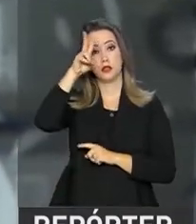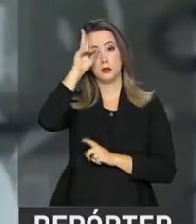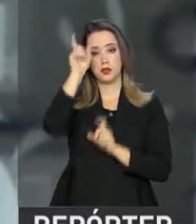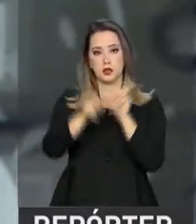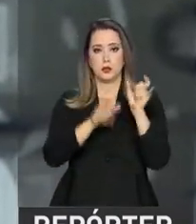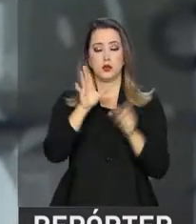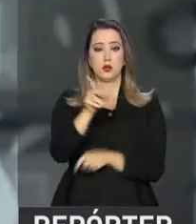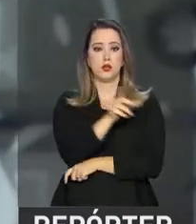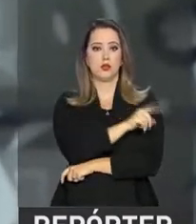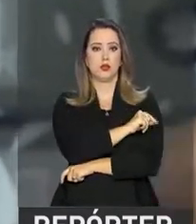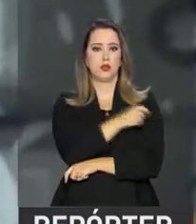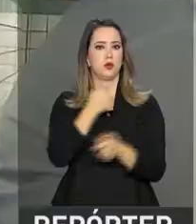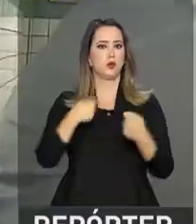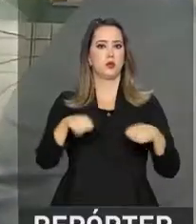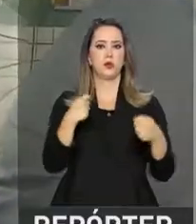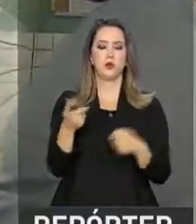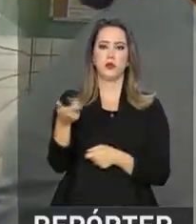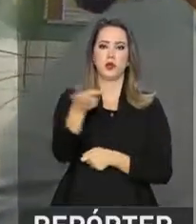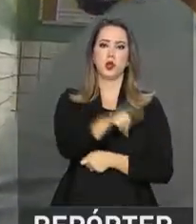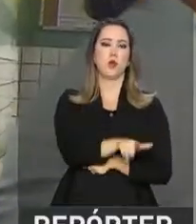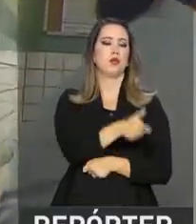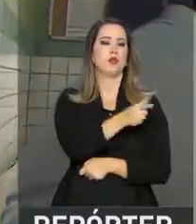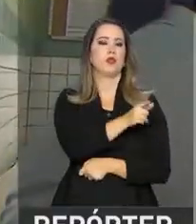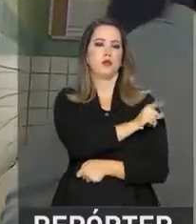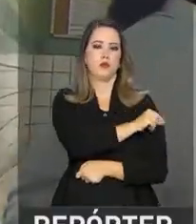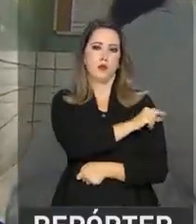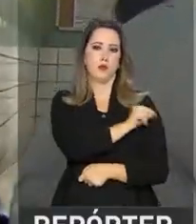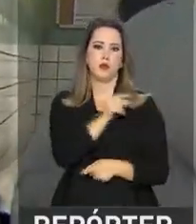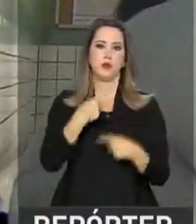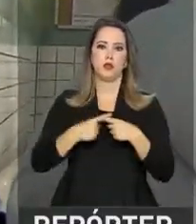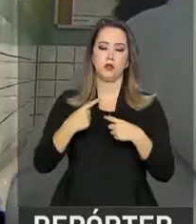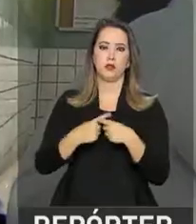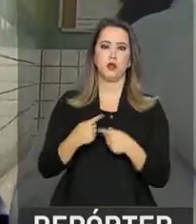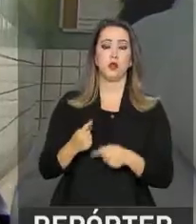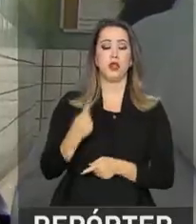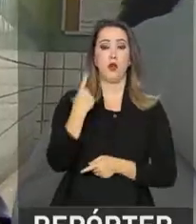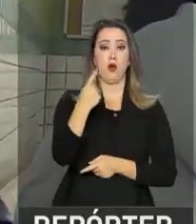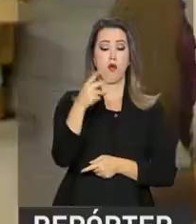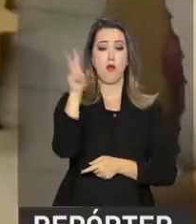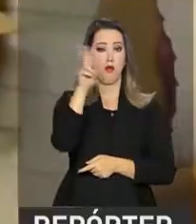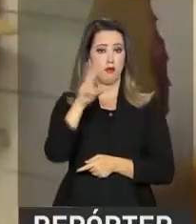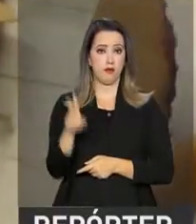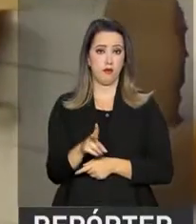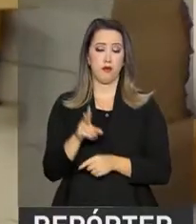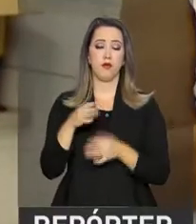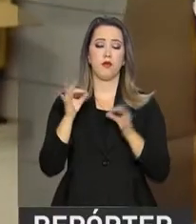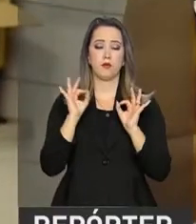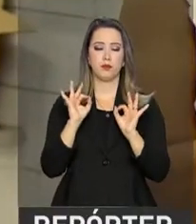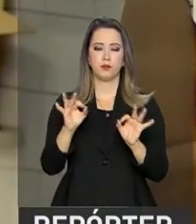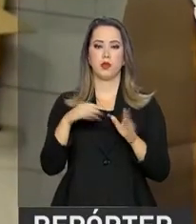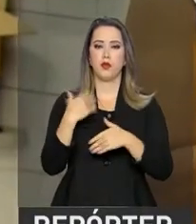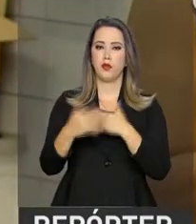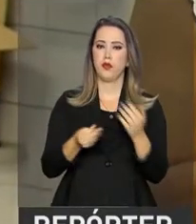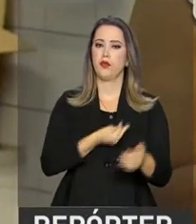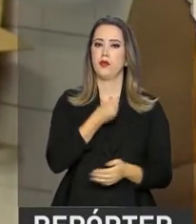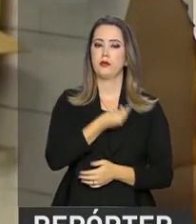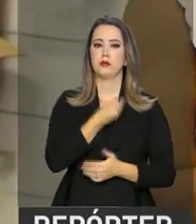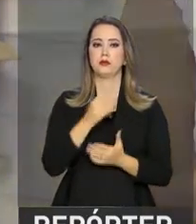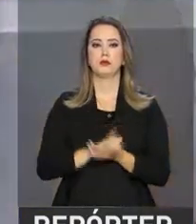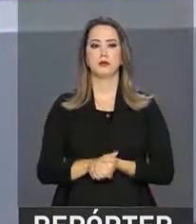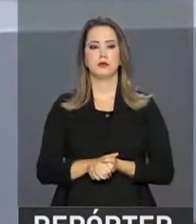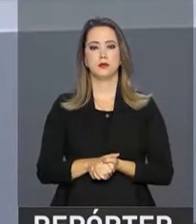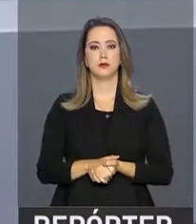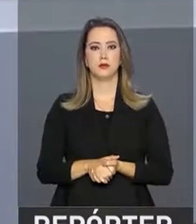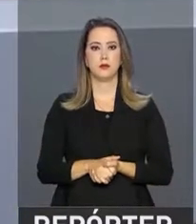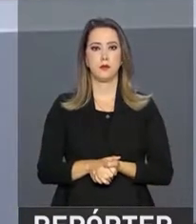tomaram a vacina não precisam repetir repetir a imunização pois a dose única suficiente para proteger ao longo da vida